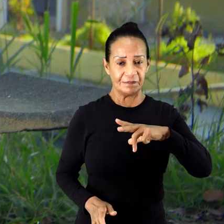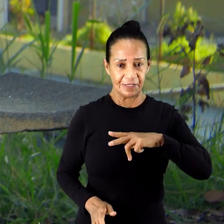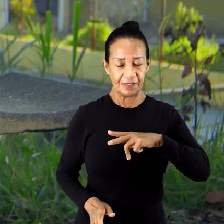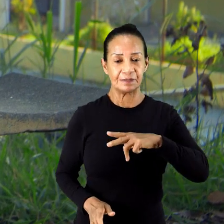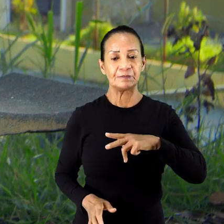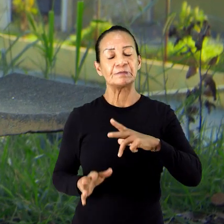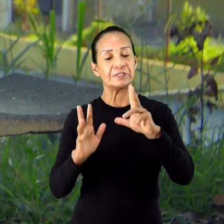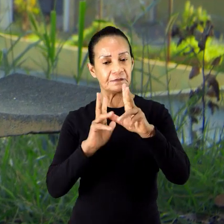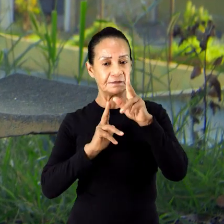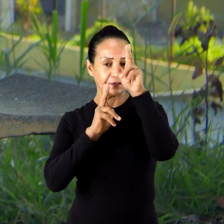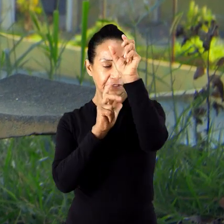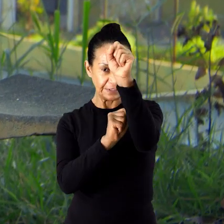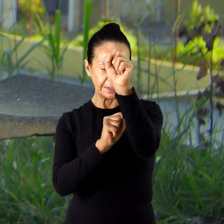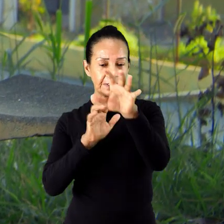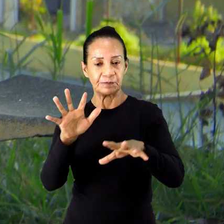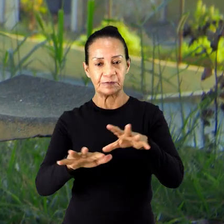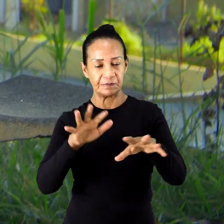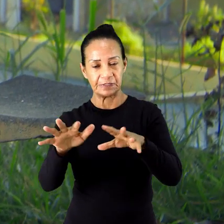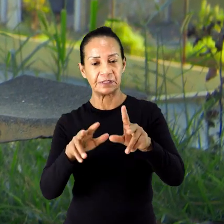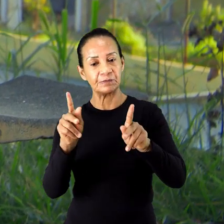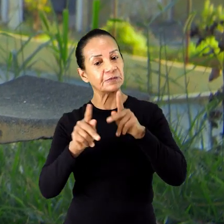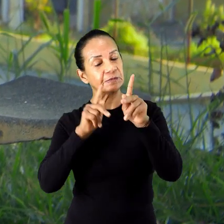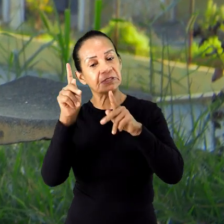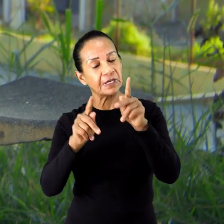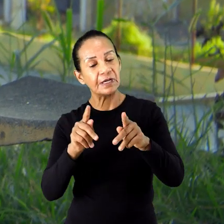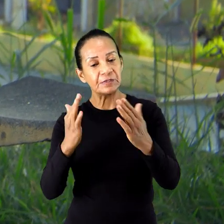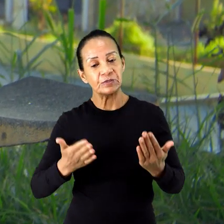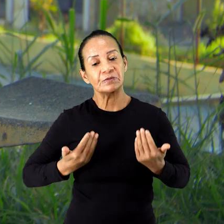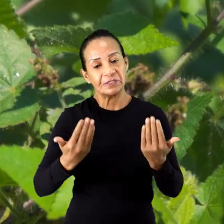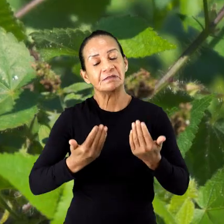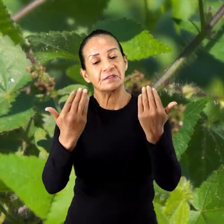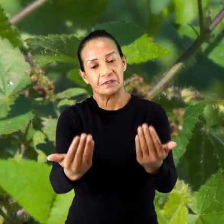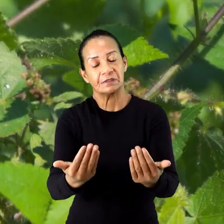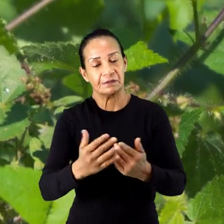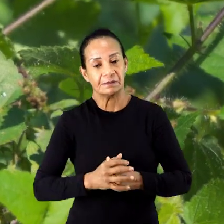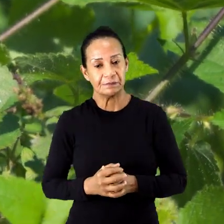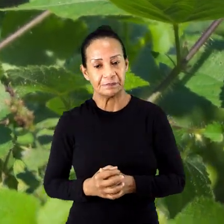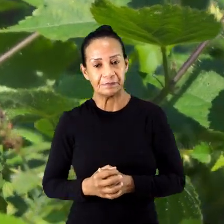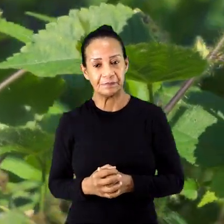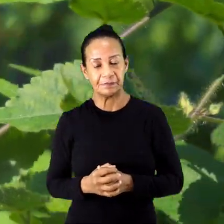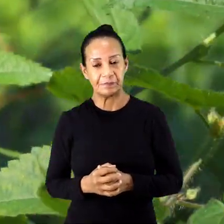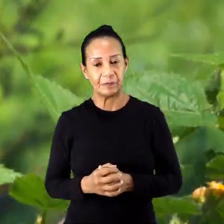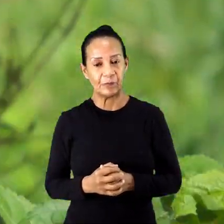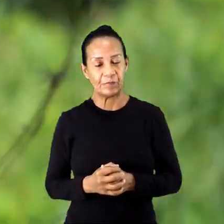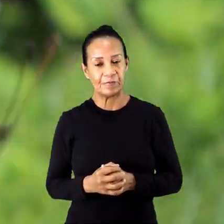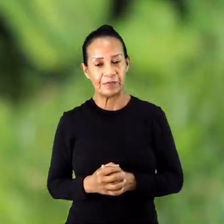privadas para fortalecer essa movimentação popular que já há e a gente conseguir avançar.